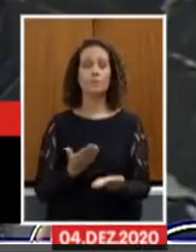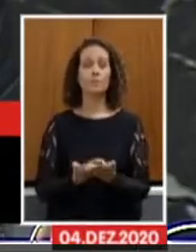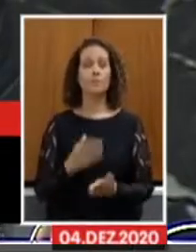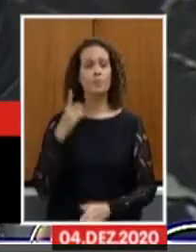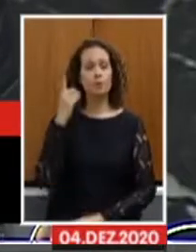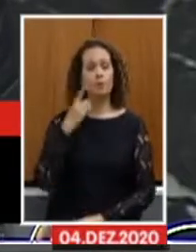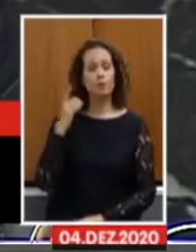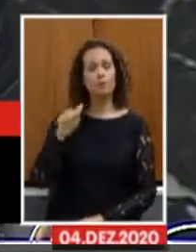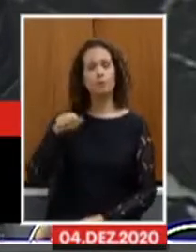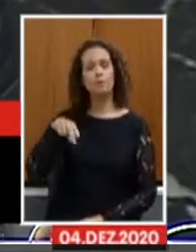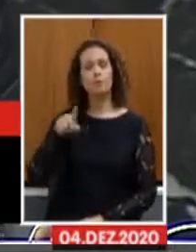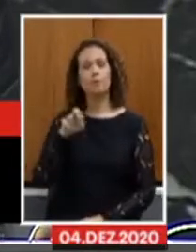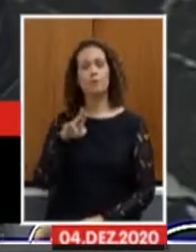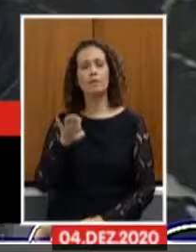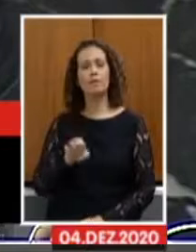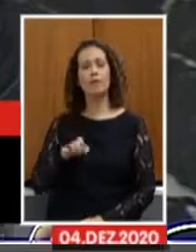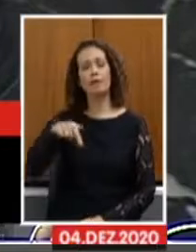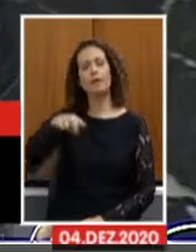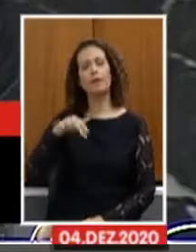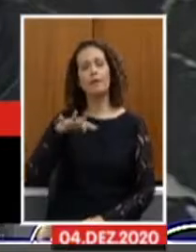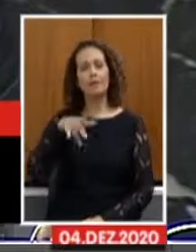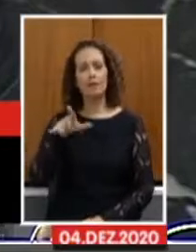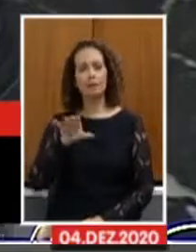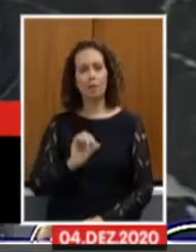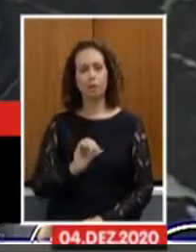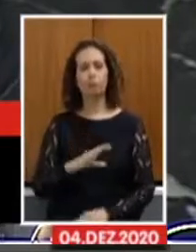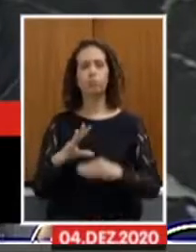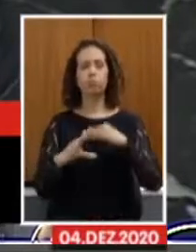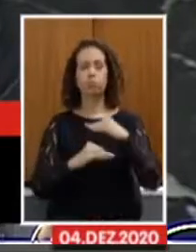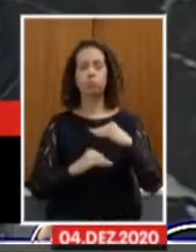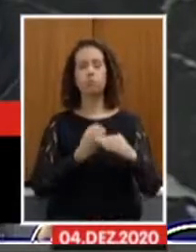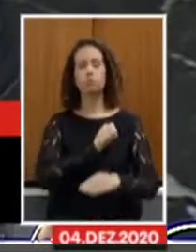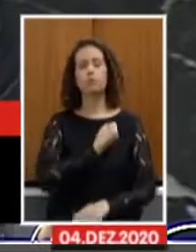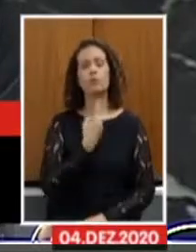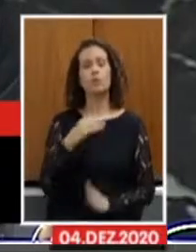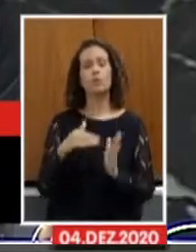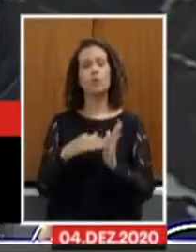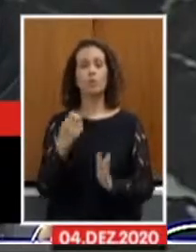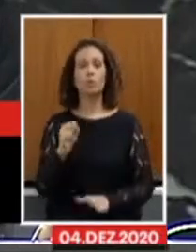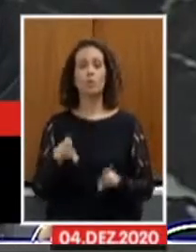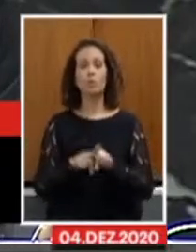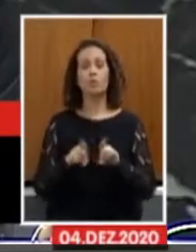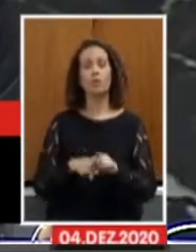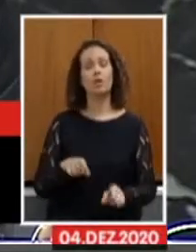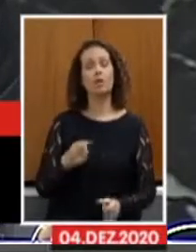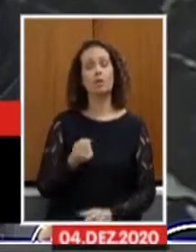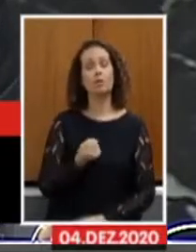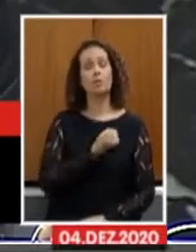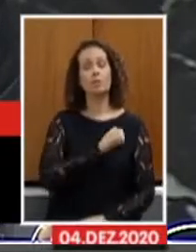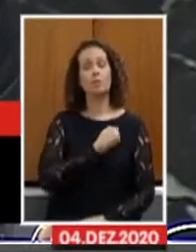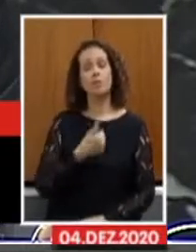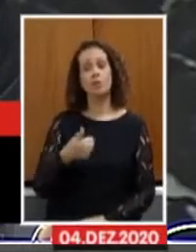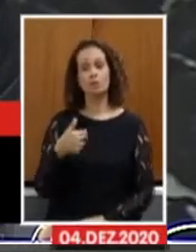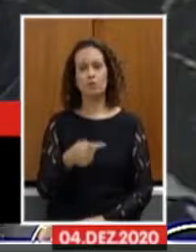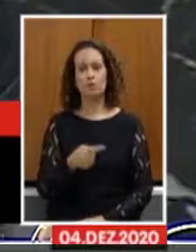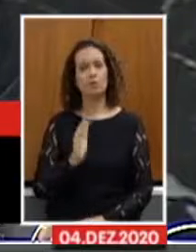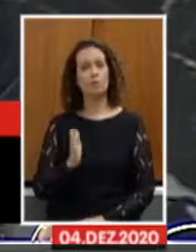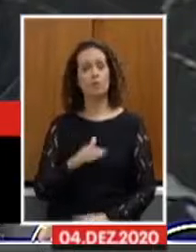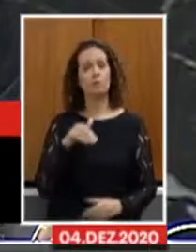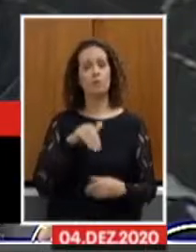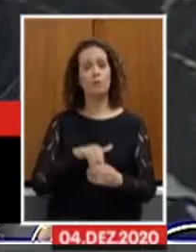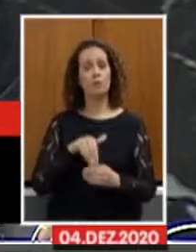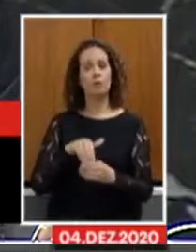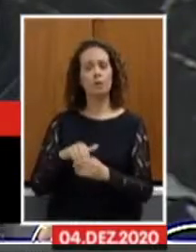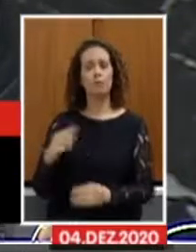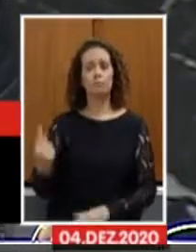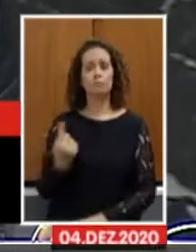deputado André Quintão, solicitando a votação destacada das emendas número 1 a 8 e 17, Na sequência, são submetidos à votação nominal, cada